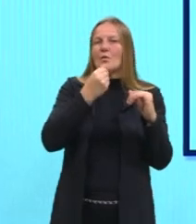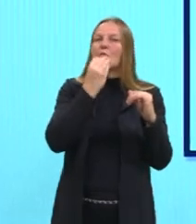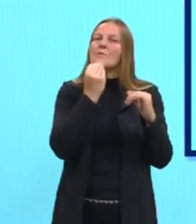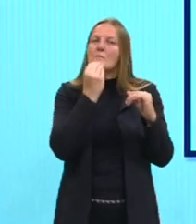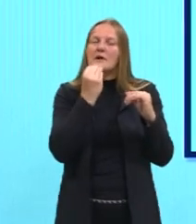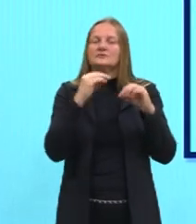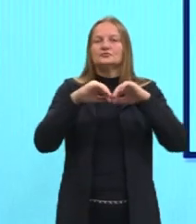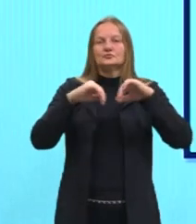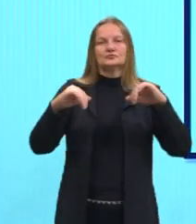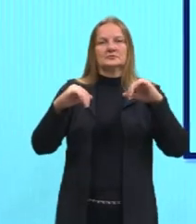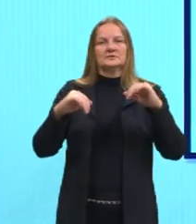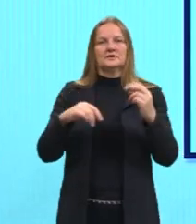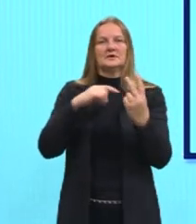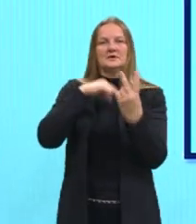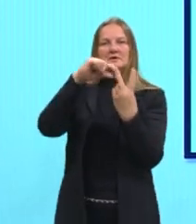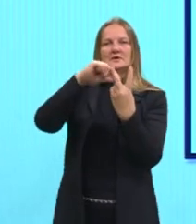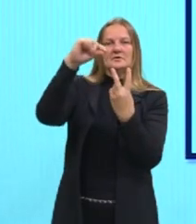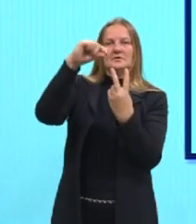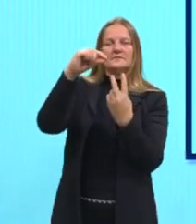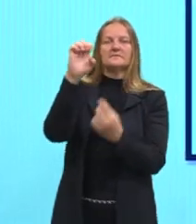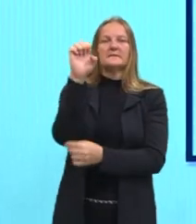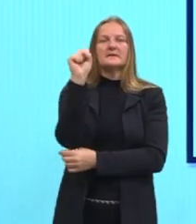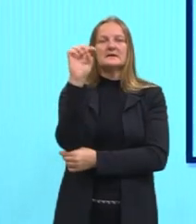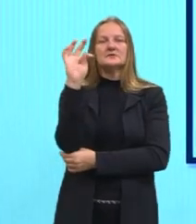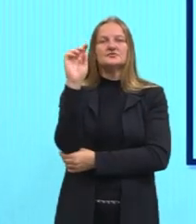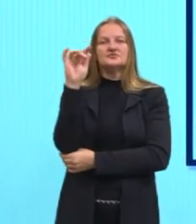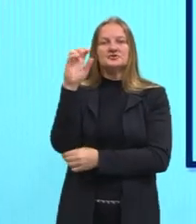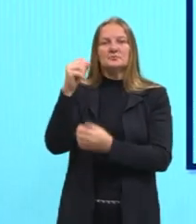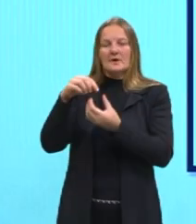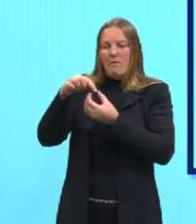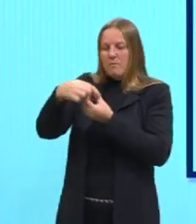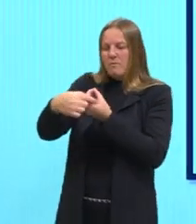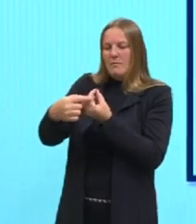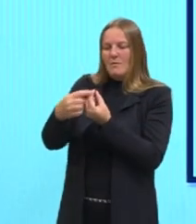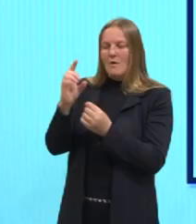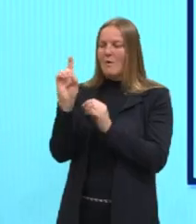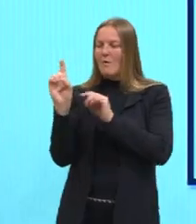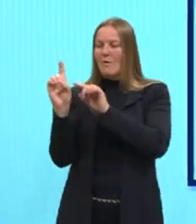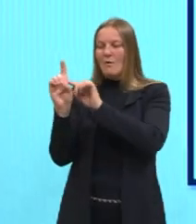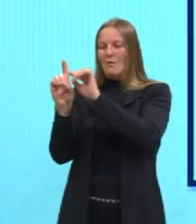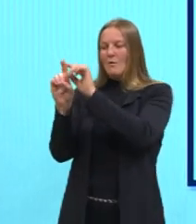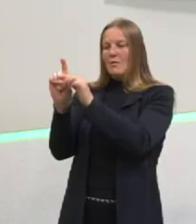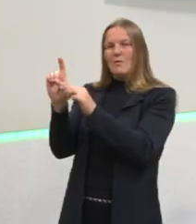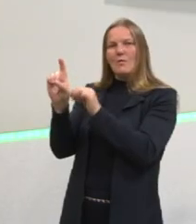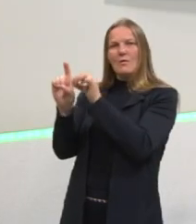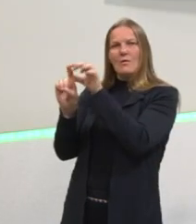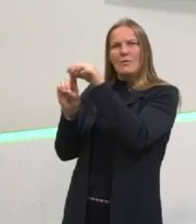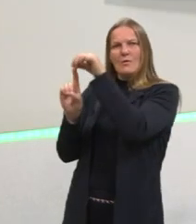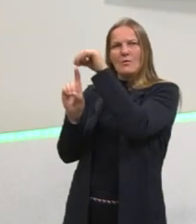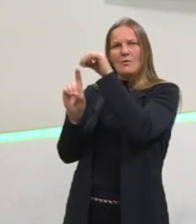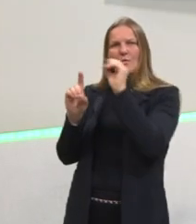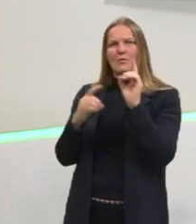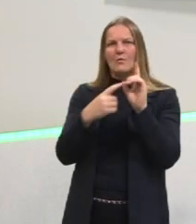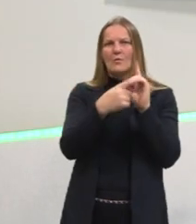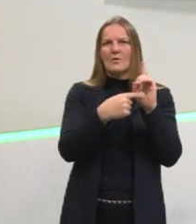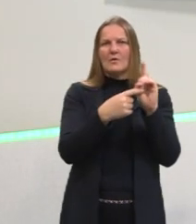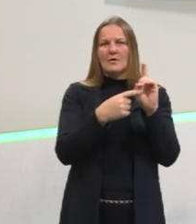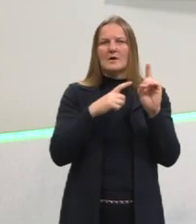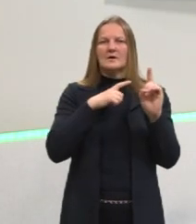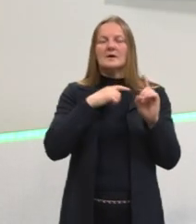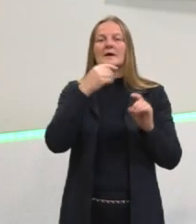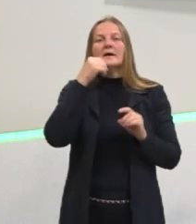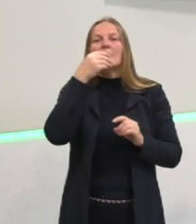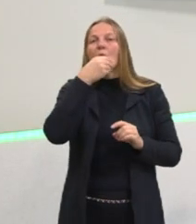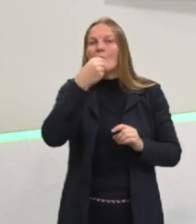fêmea tem um estigma estilete ovário com óculos a planta macho tem uma lanterna com